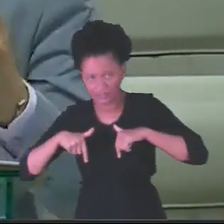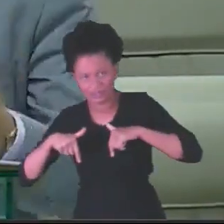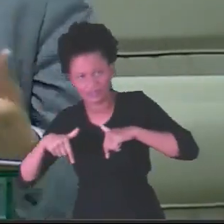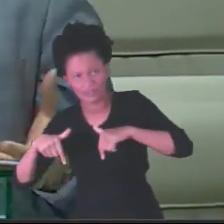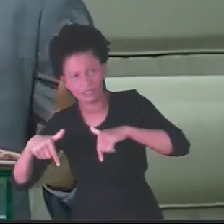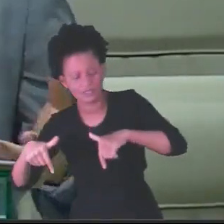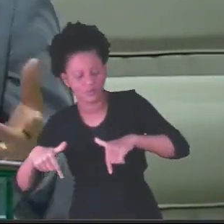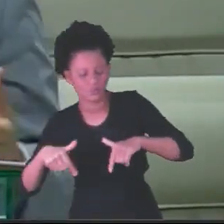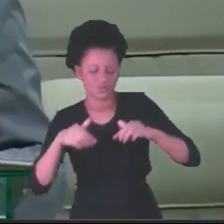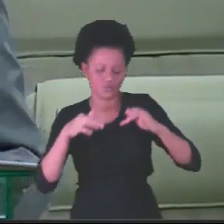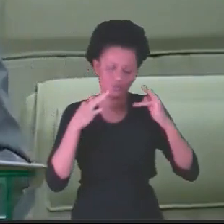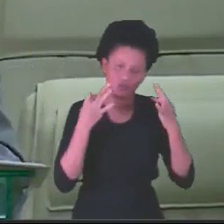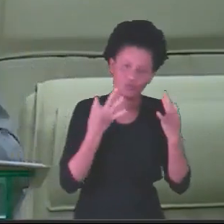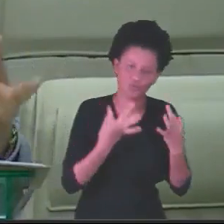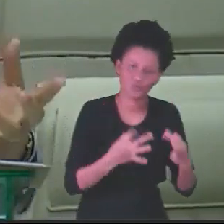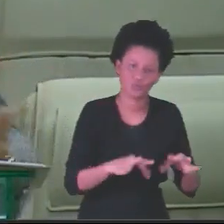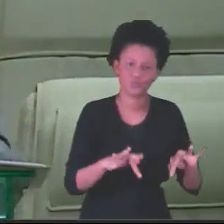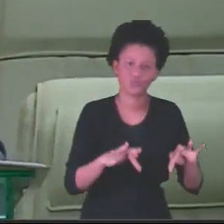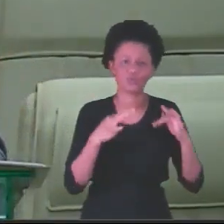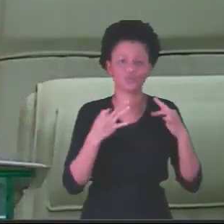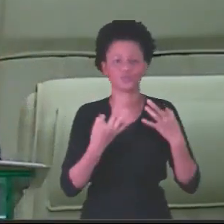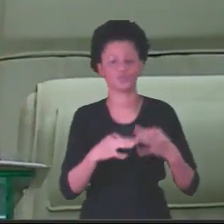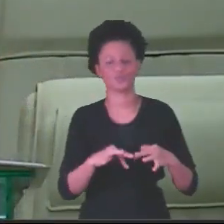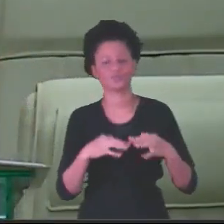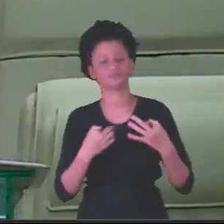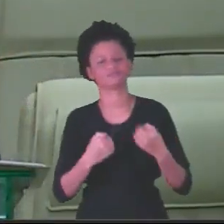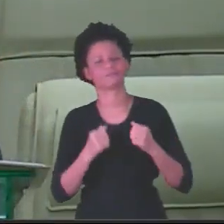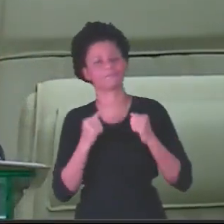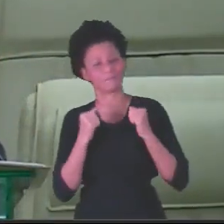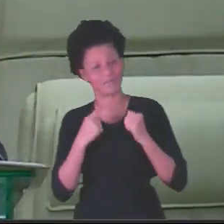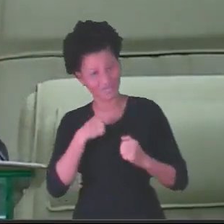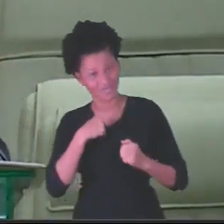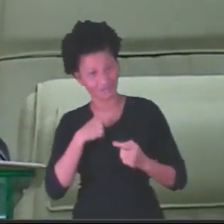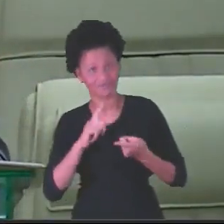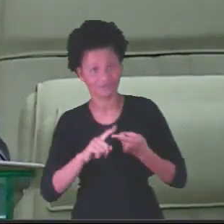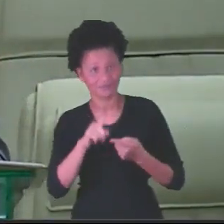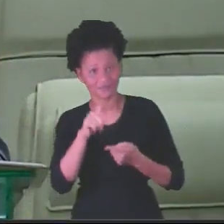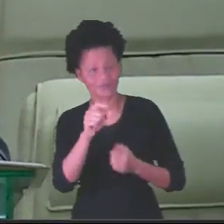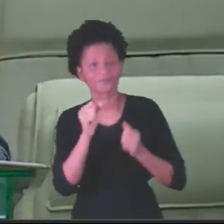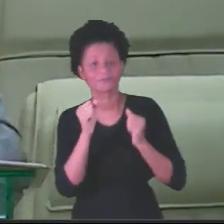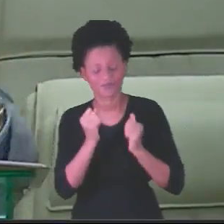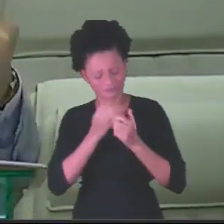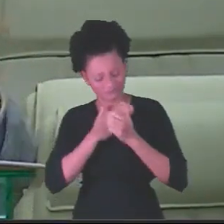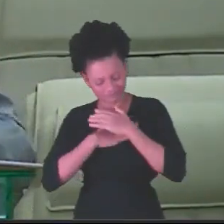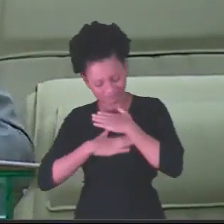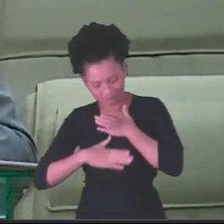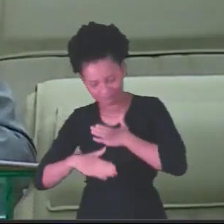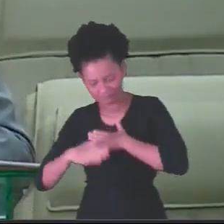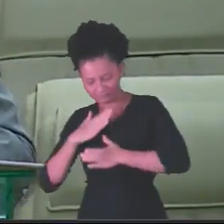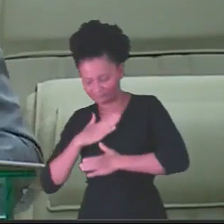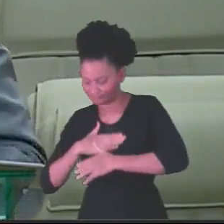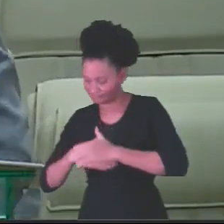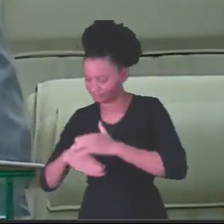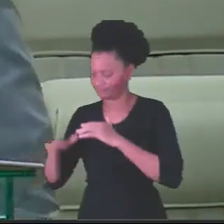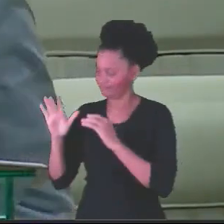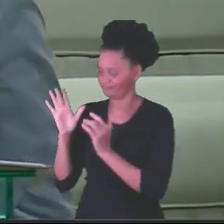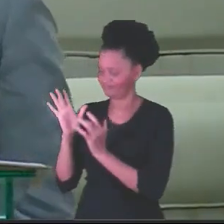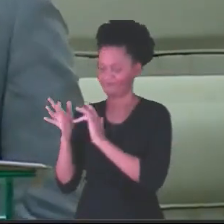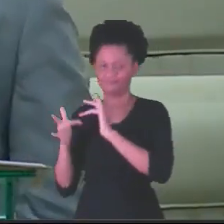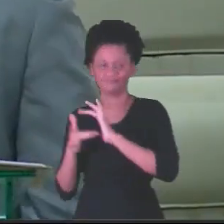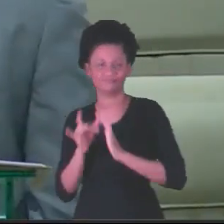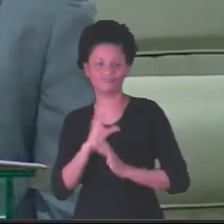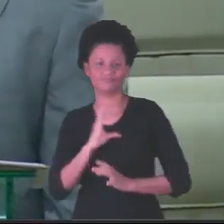o nosso podemos descansar em cristo jesus a nossa segurança está na está